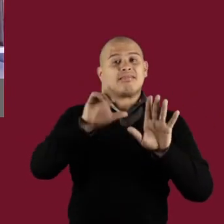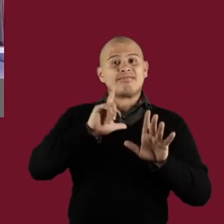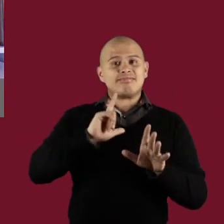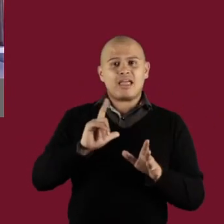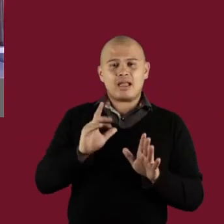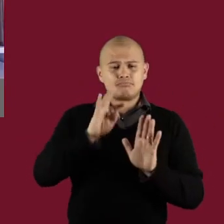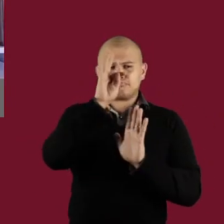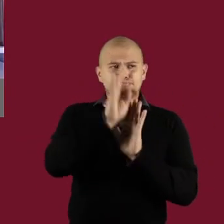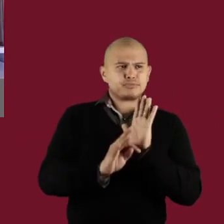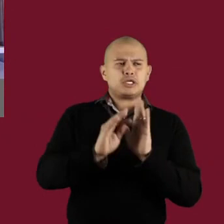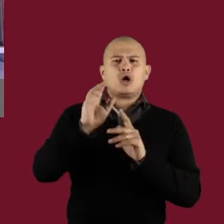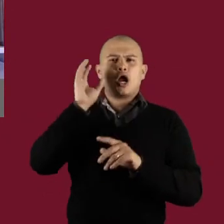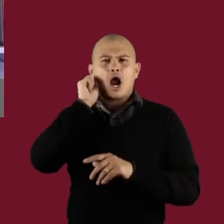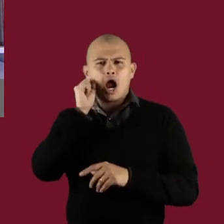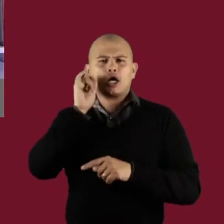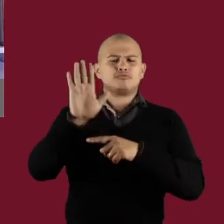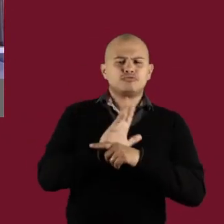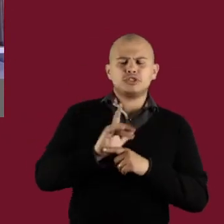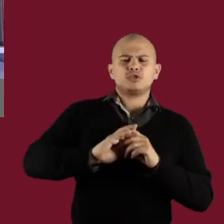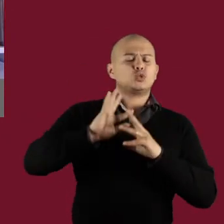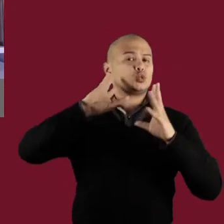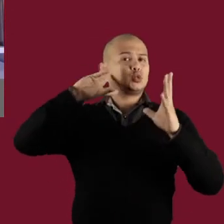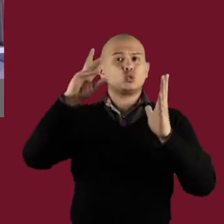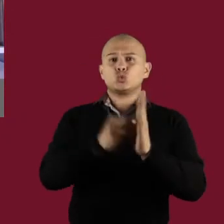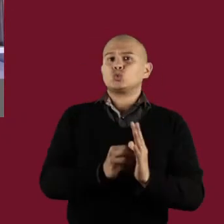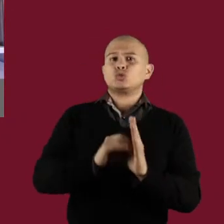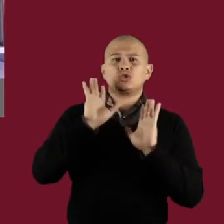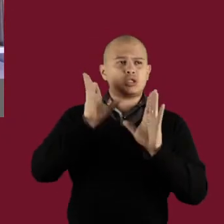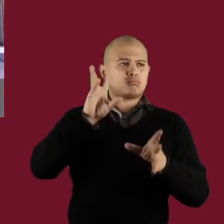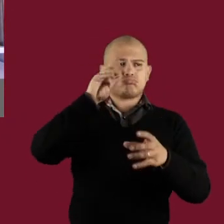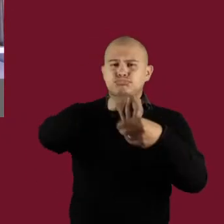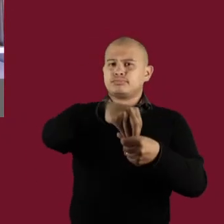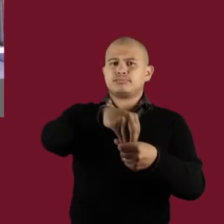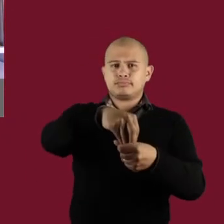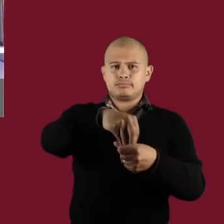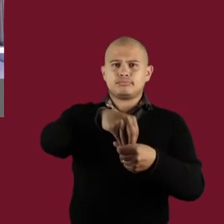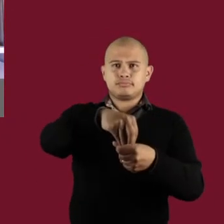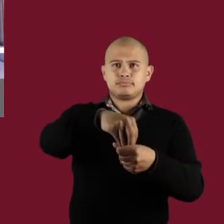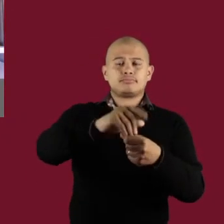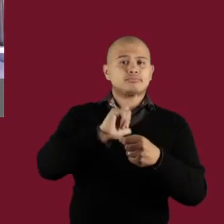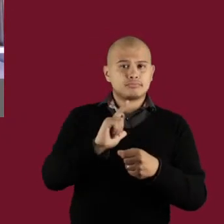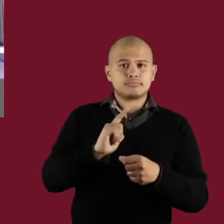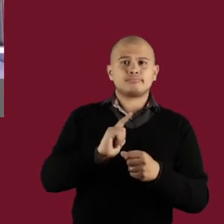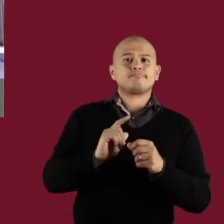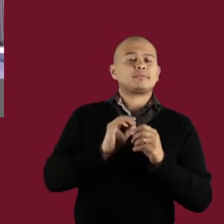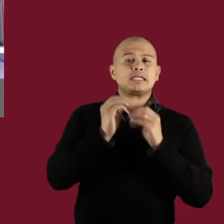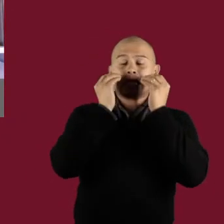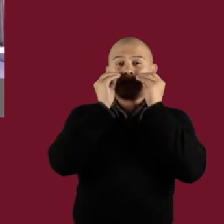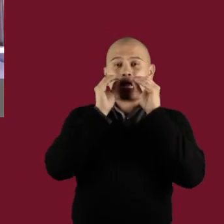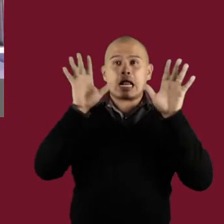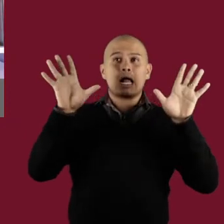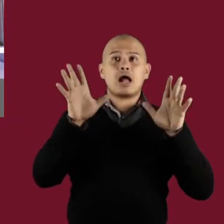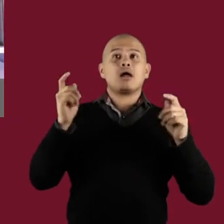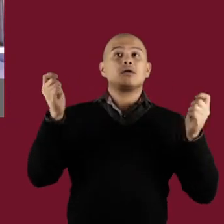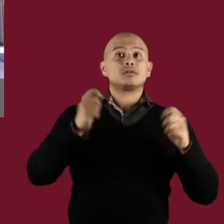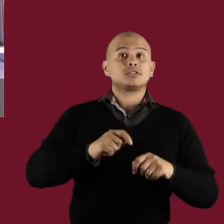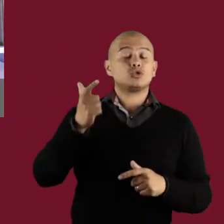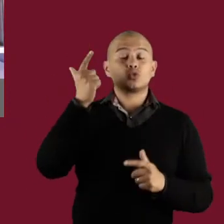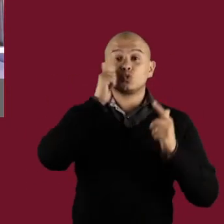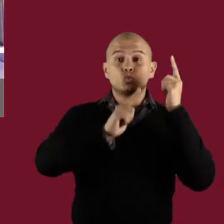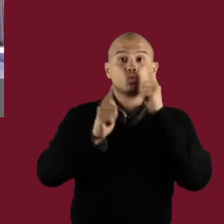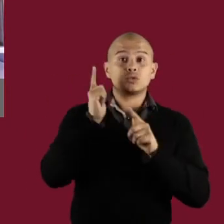é? Não fugimos dos nossos princípios de rigor e objetividade, mas encontramos uma maneira, vamos dizer,